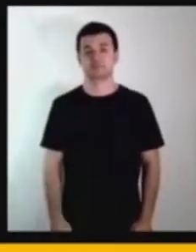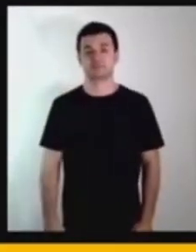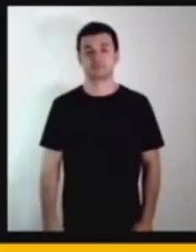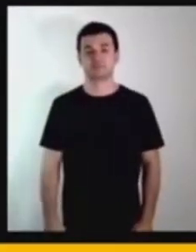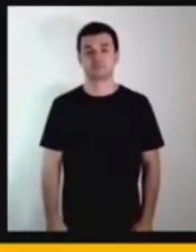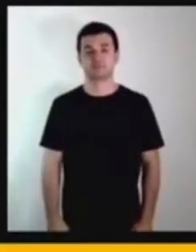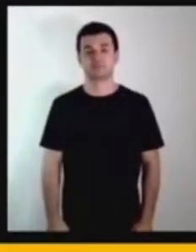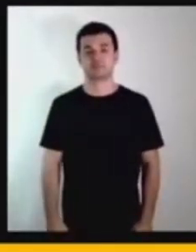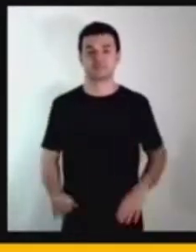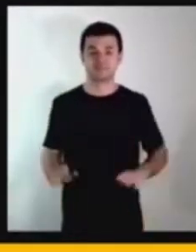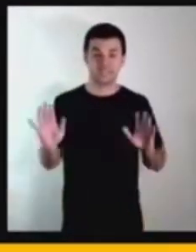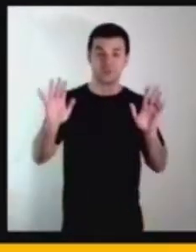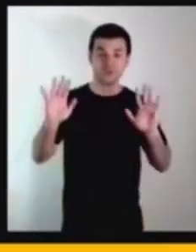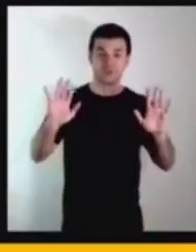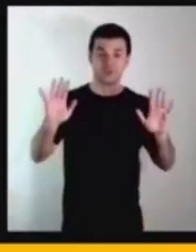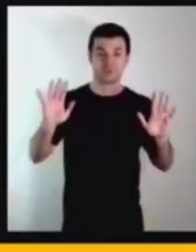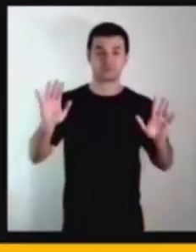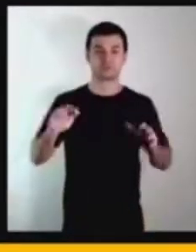Tudo bom?